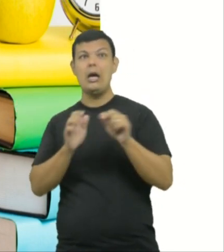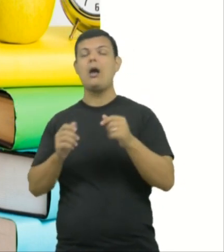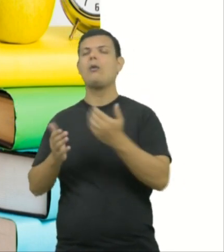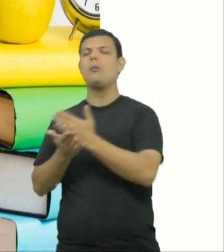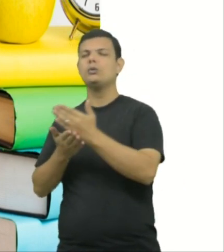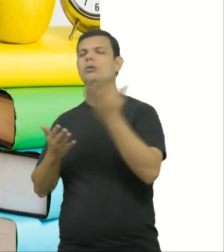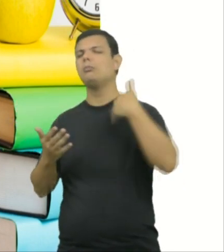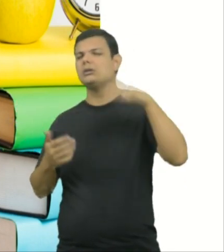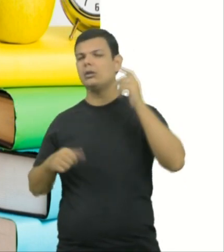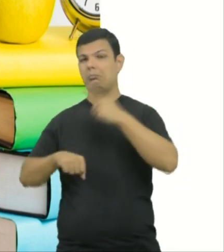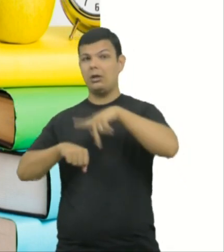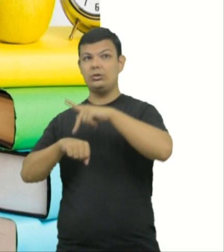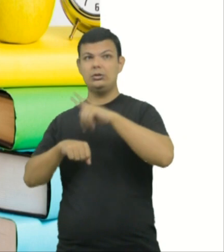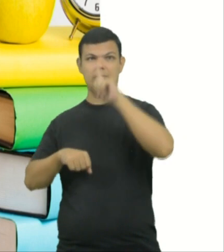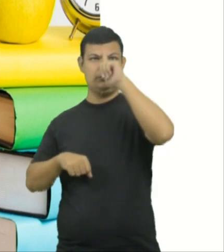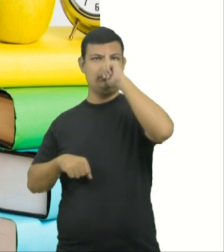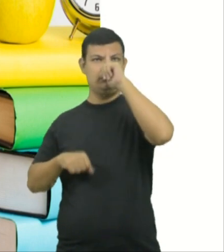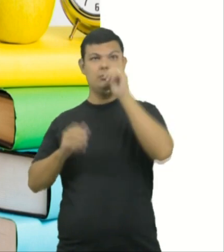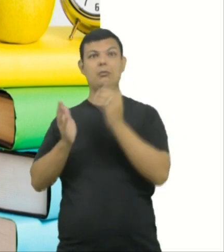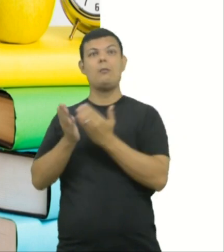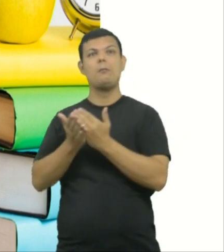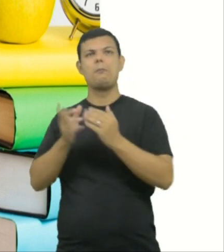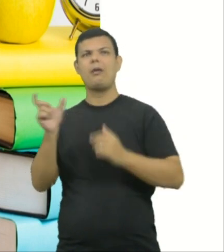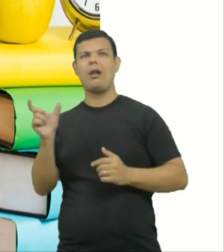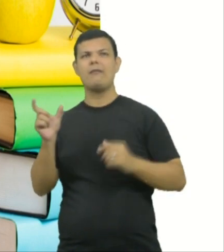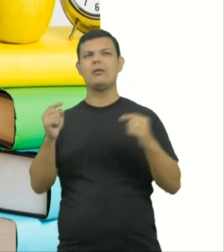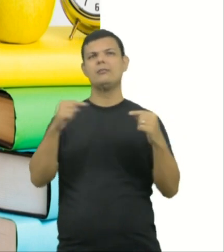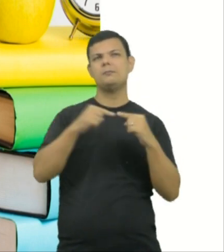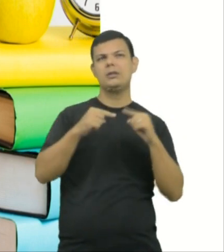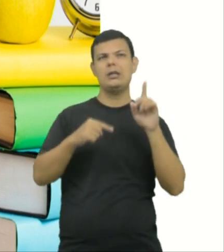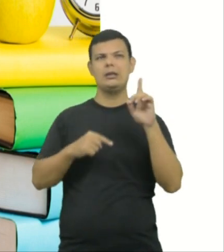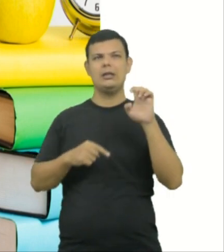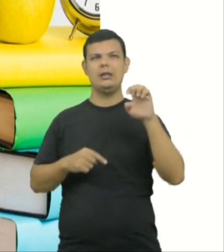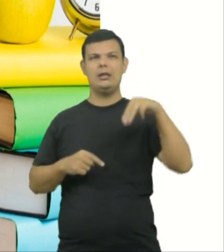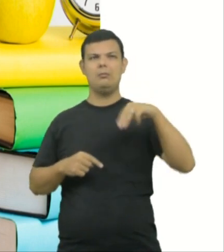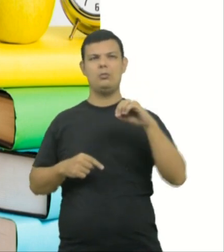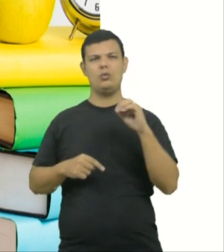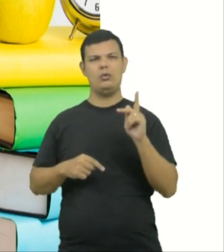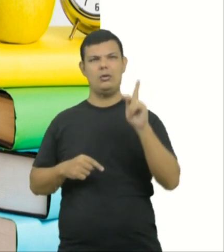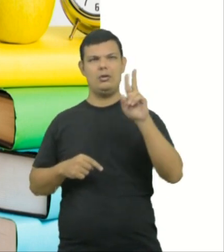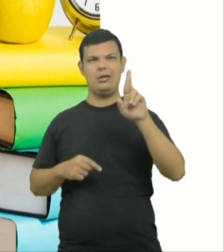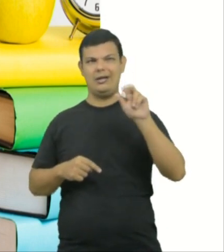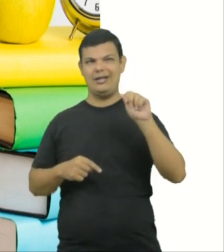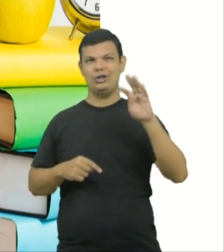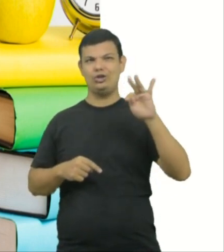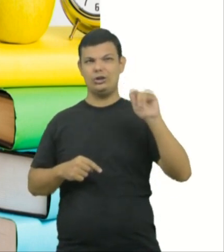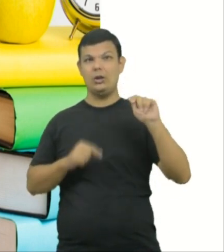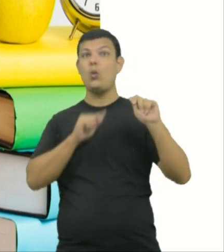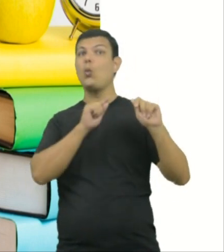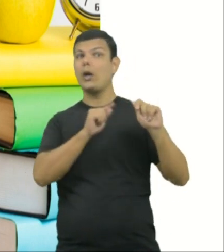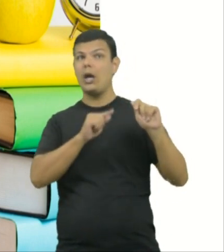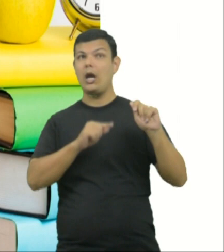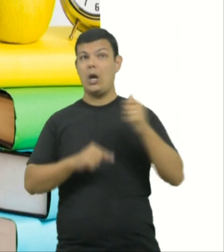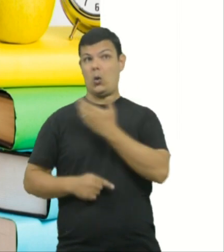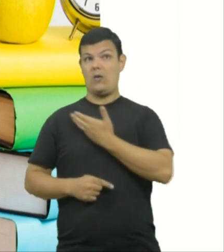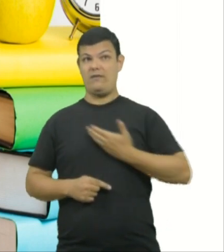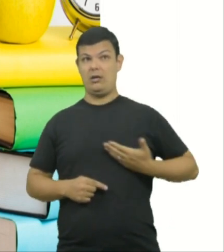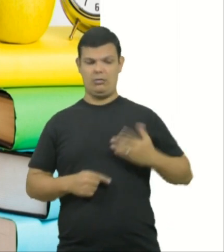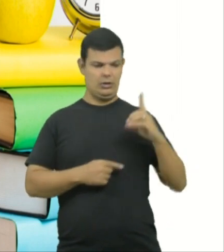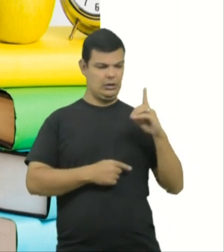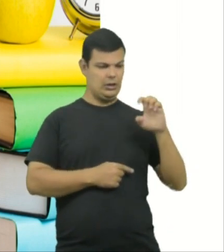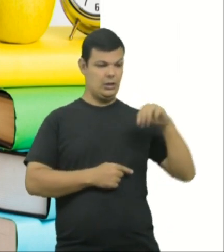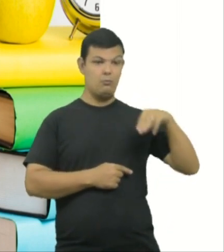palavra democratia, que significa governo do povo. Ou seja, demo, que